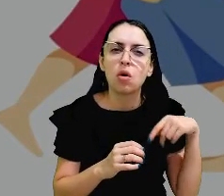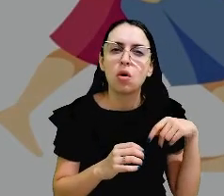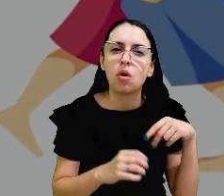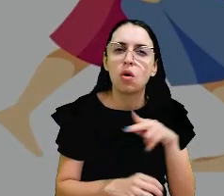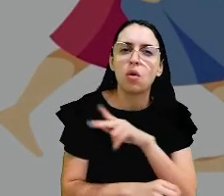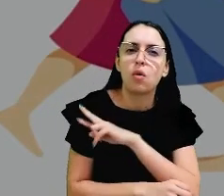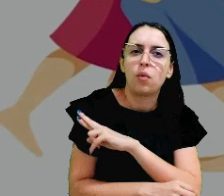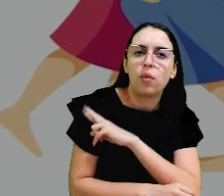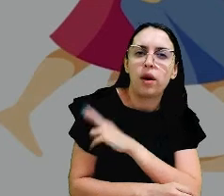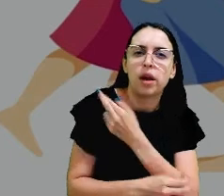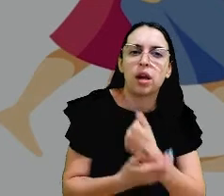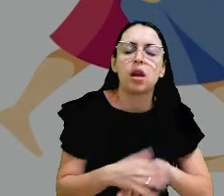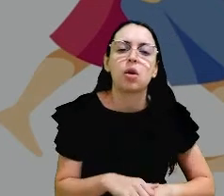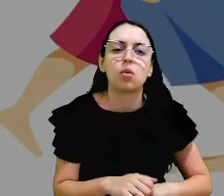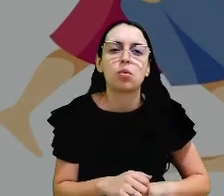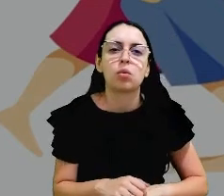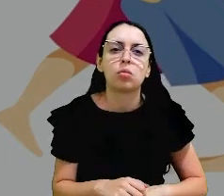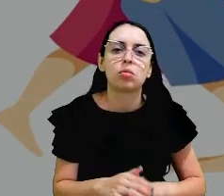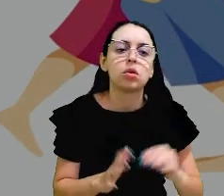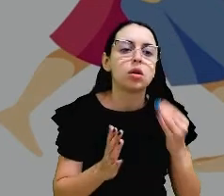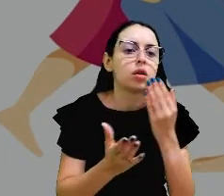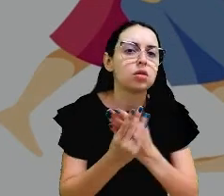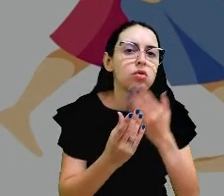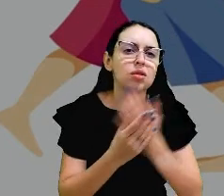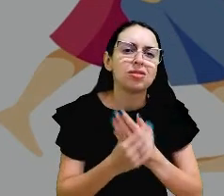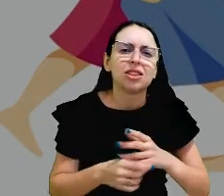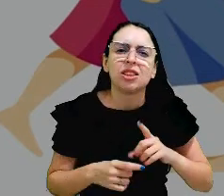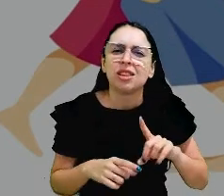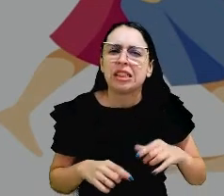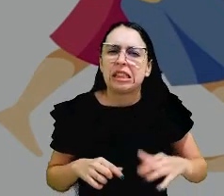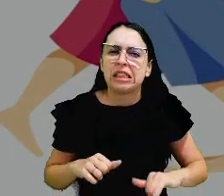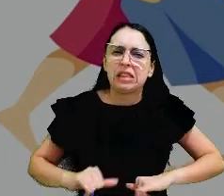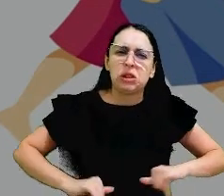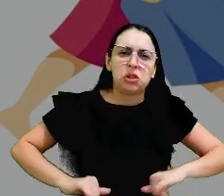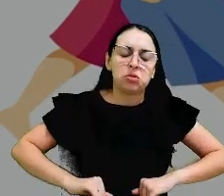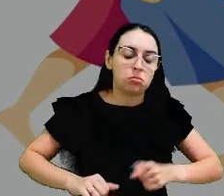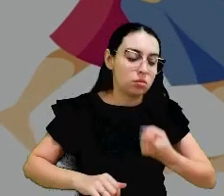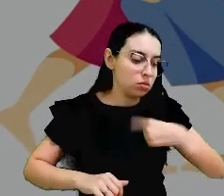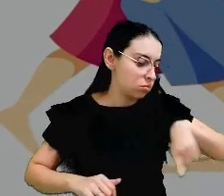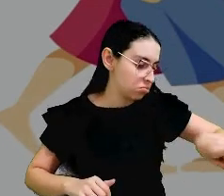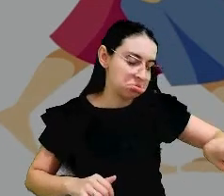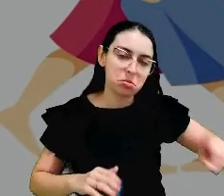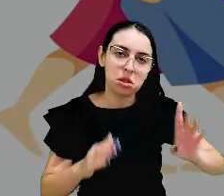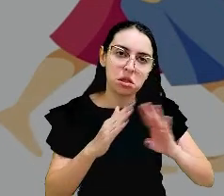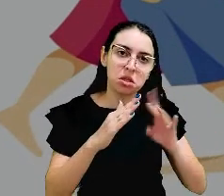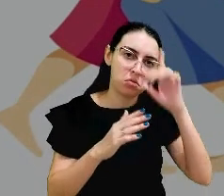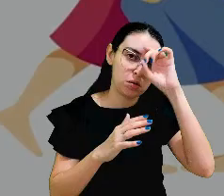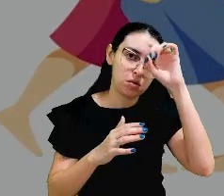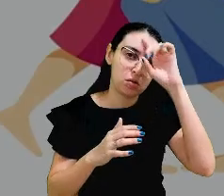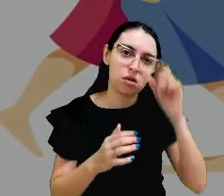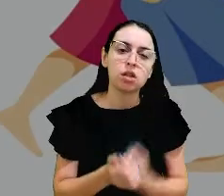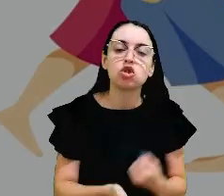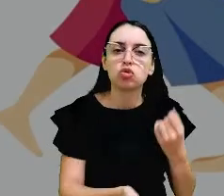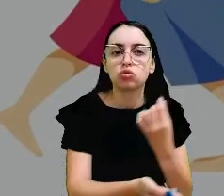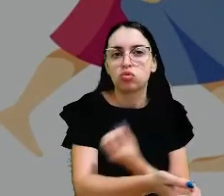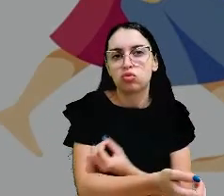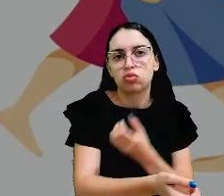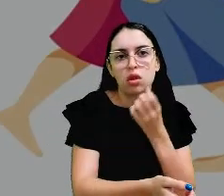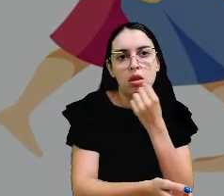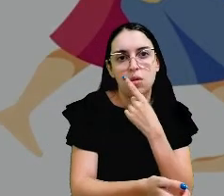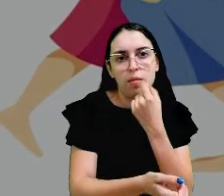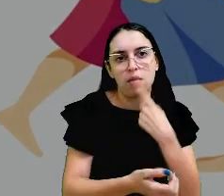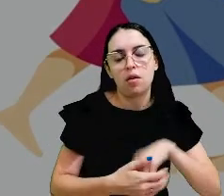Roxo, e mesmo registrando fortes dores, ela foi liberada após a administração de alguns